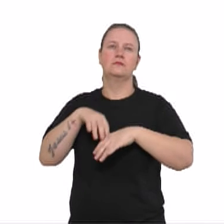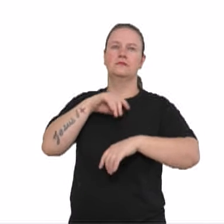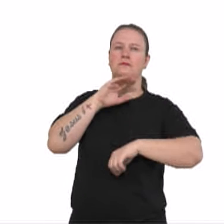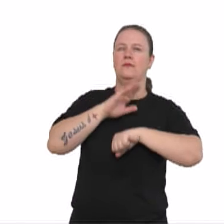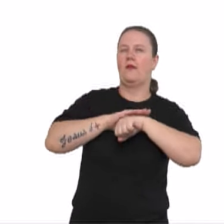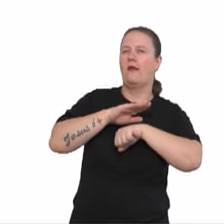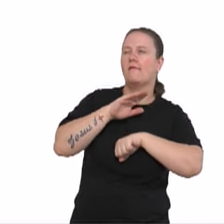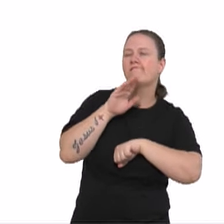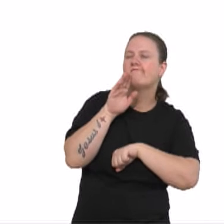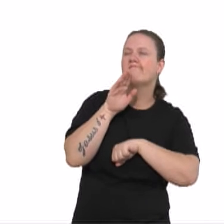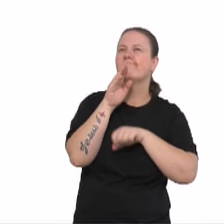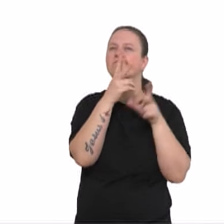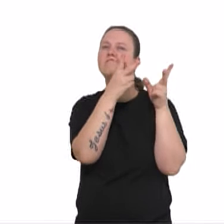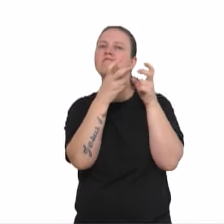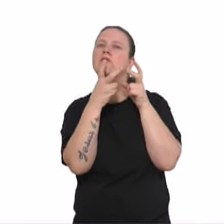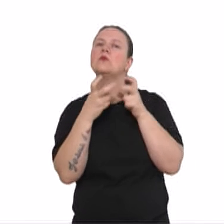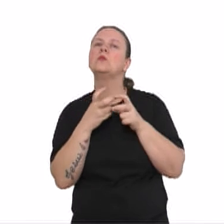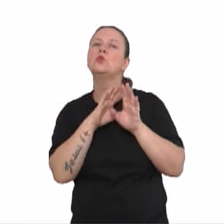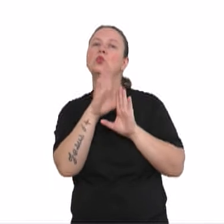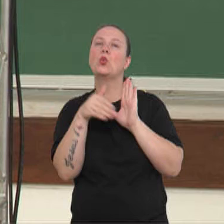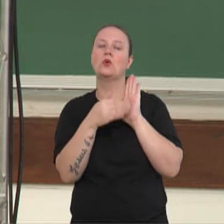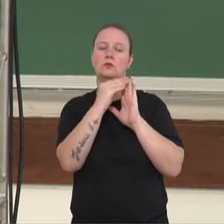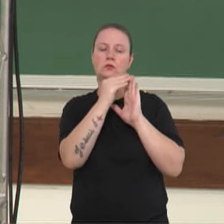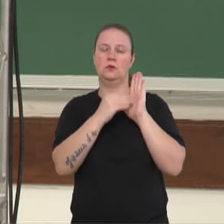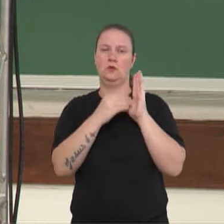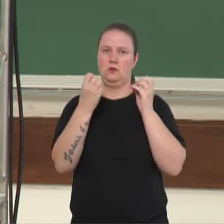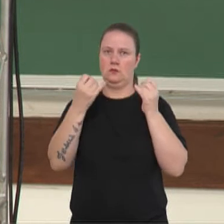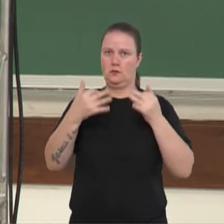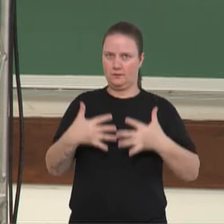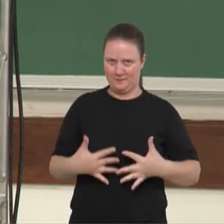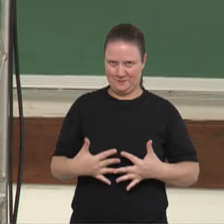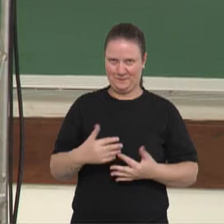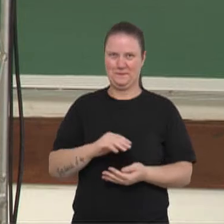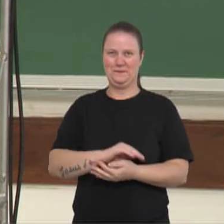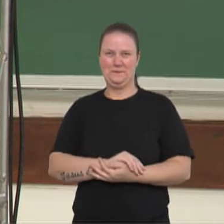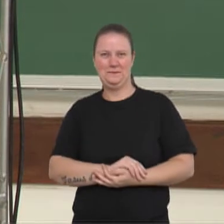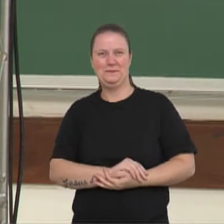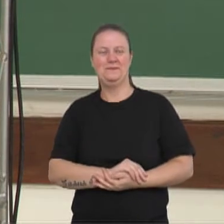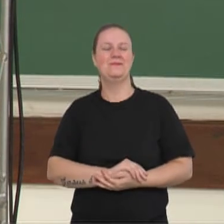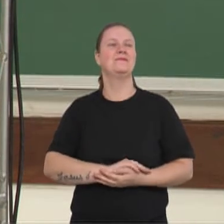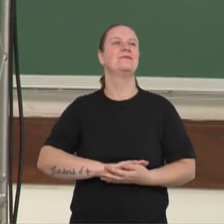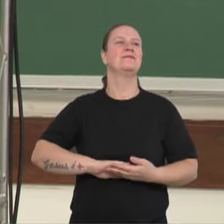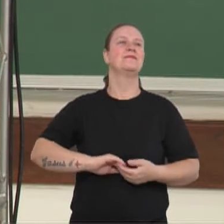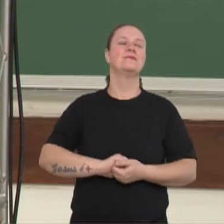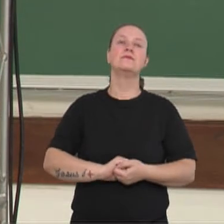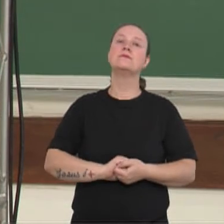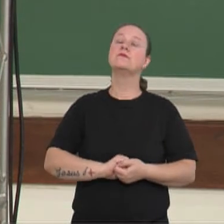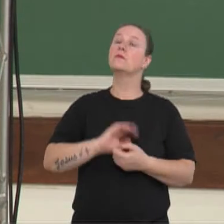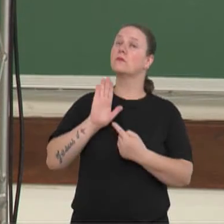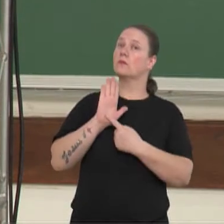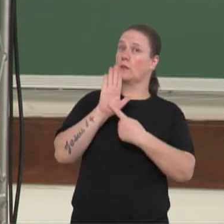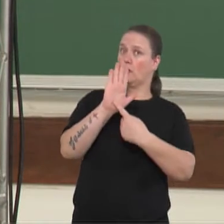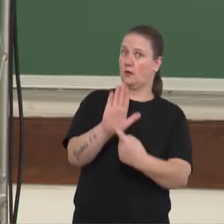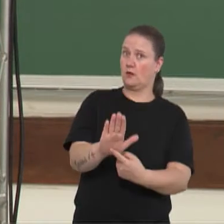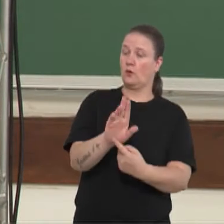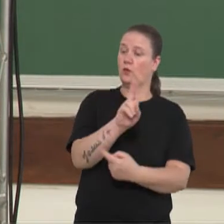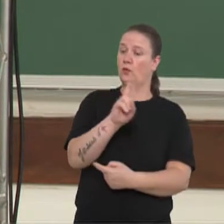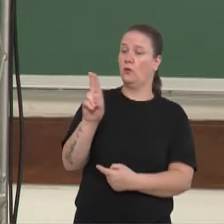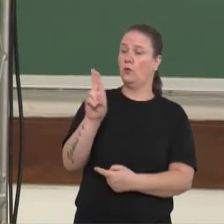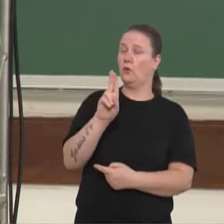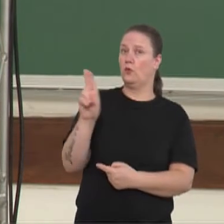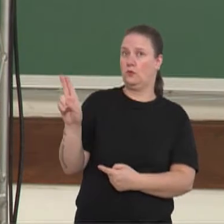gente compreendeu do que a professora falou ou não, tá? Como aparece o nome do locutor